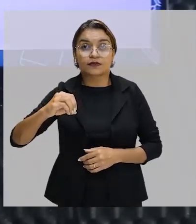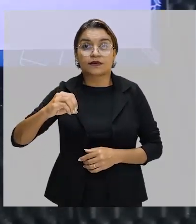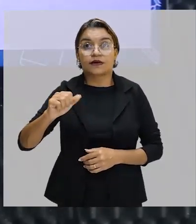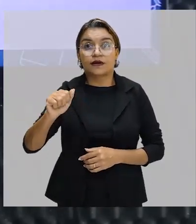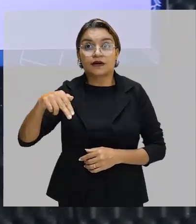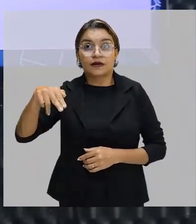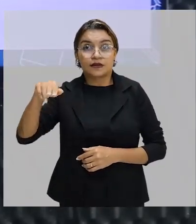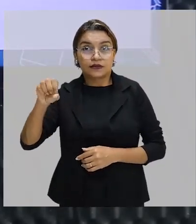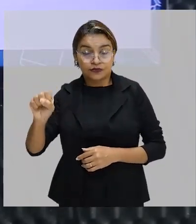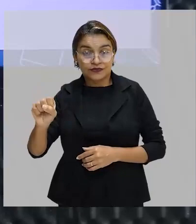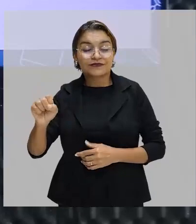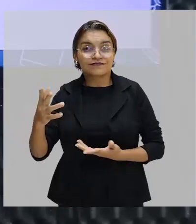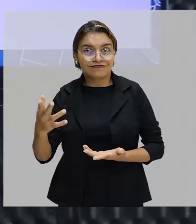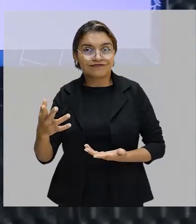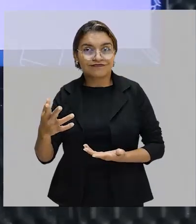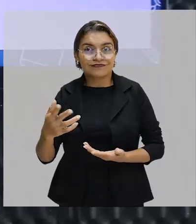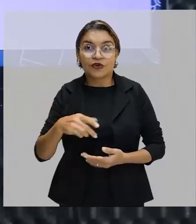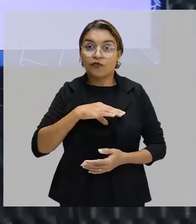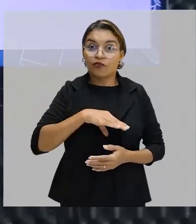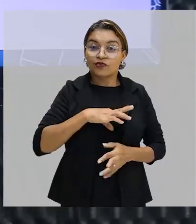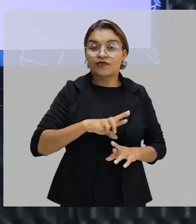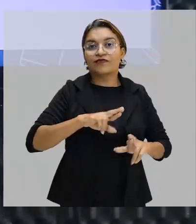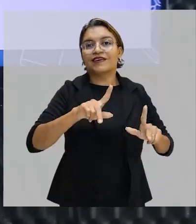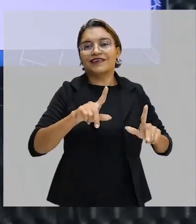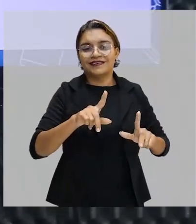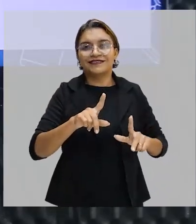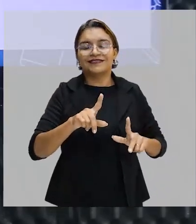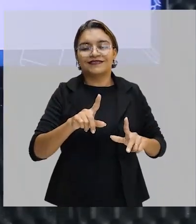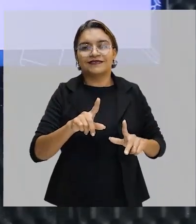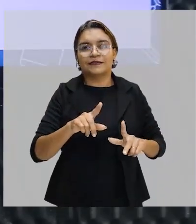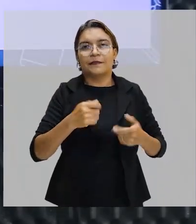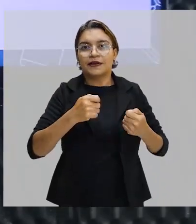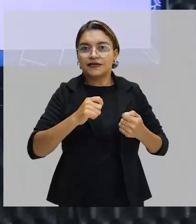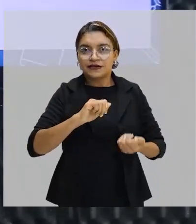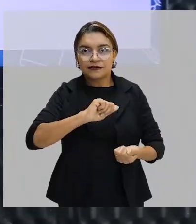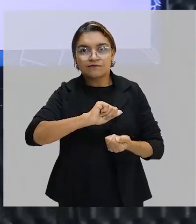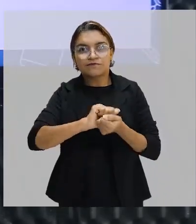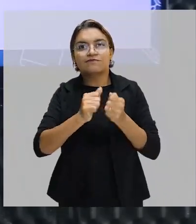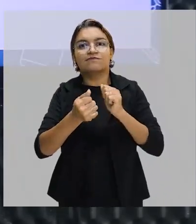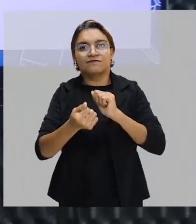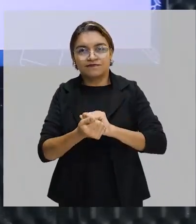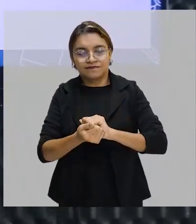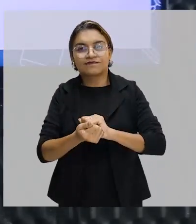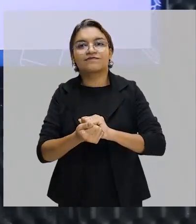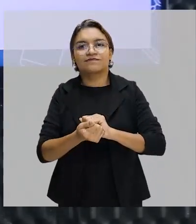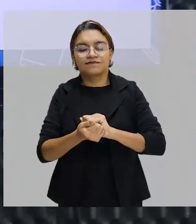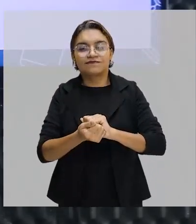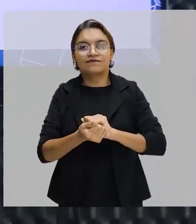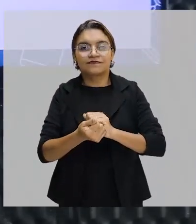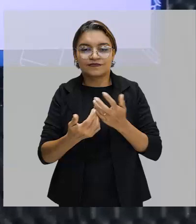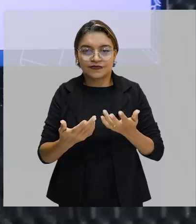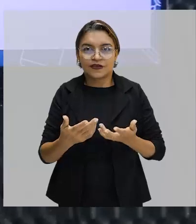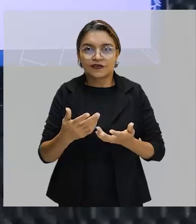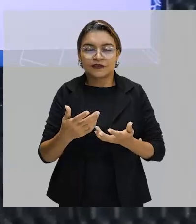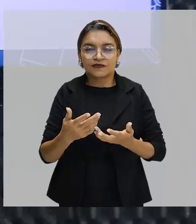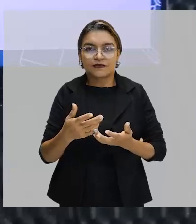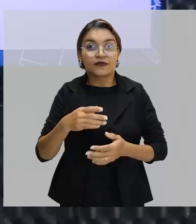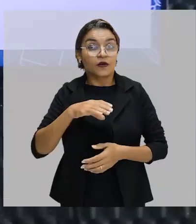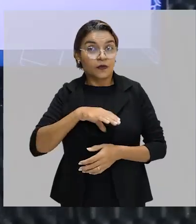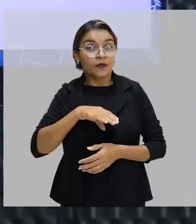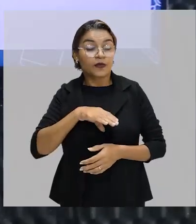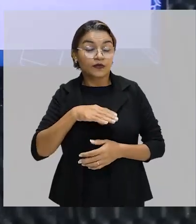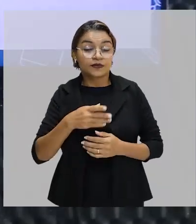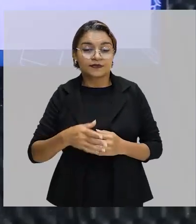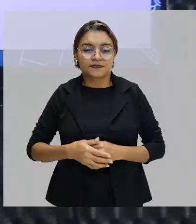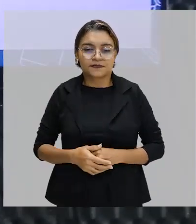gente usa o verbo ter, então, na hora de traduzir, você faz essa adequação para aquilo que soa melhor na nossa língua materna, aquilo